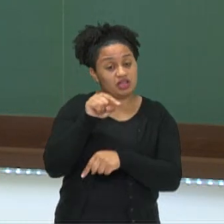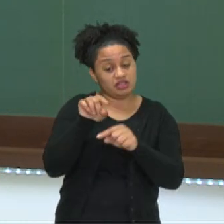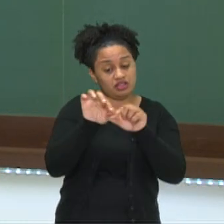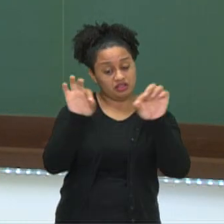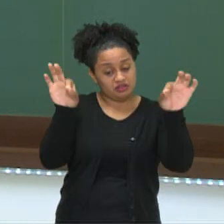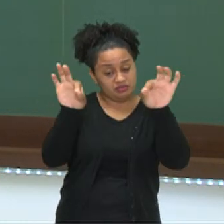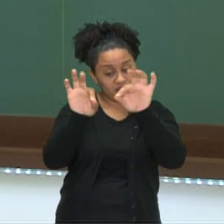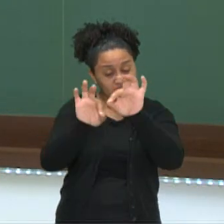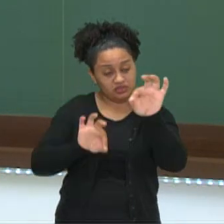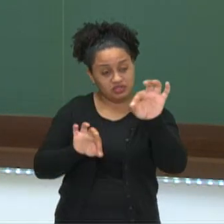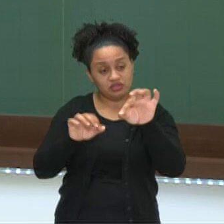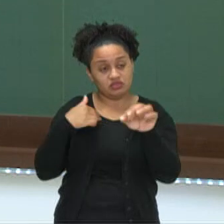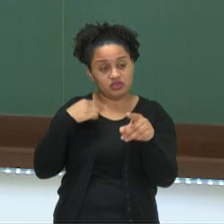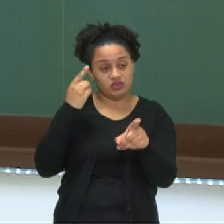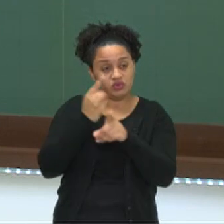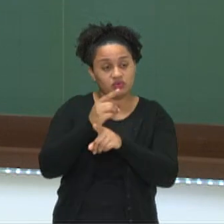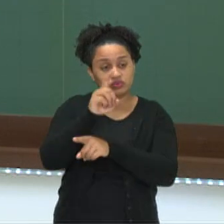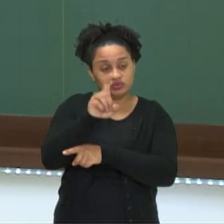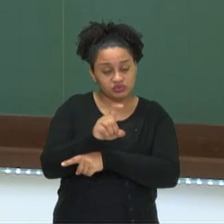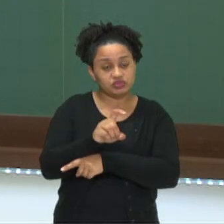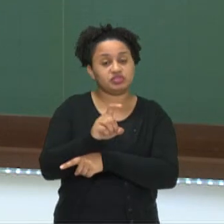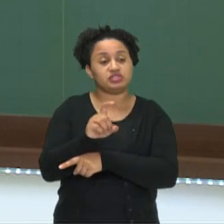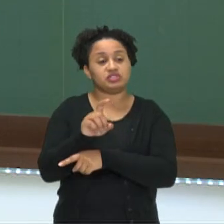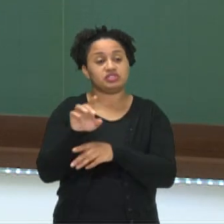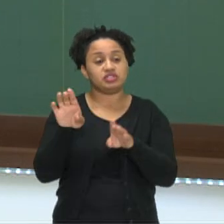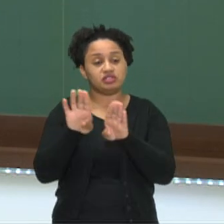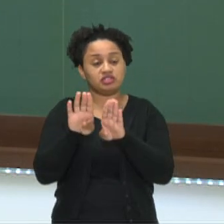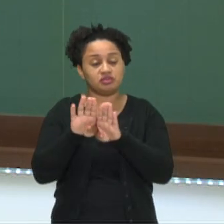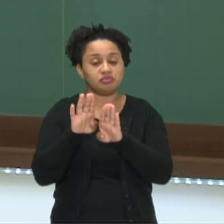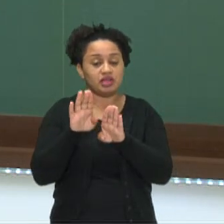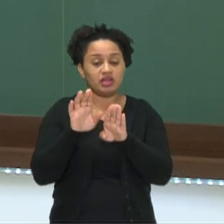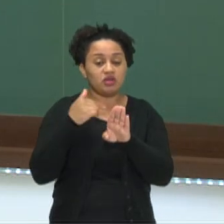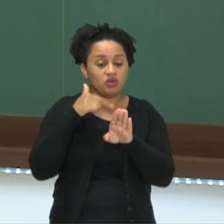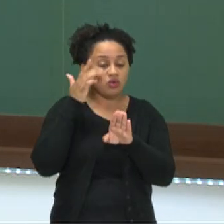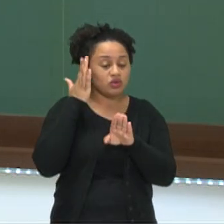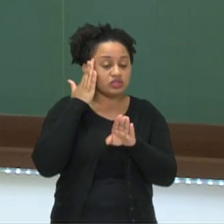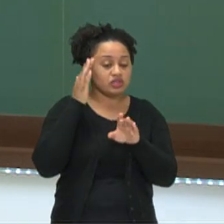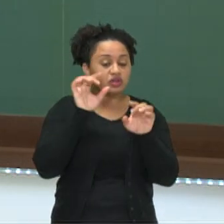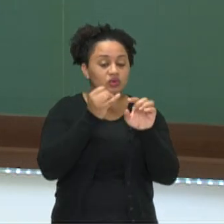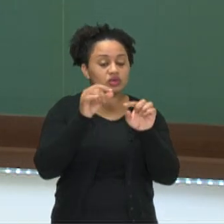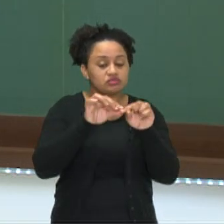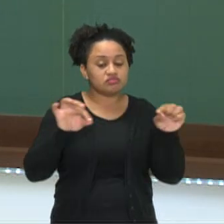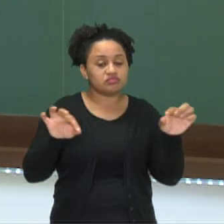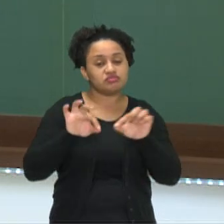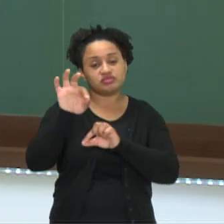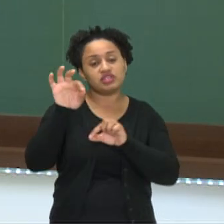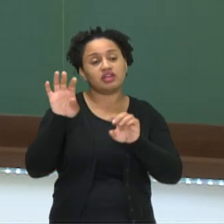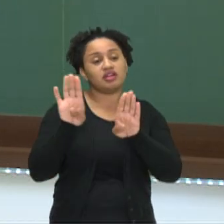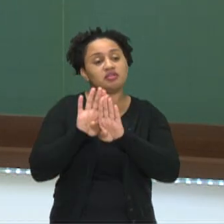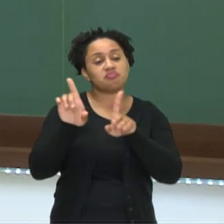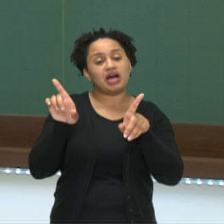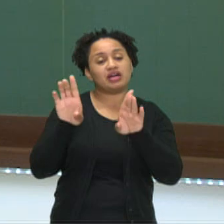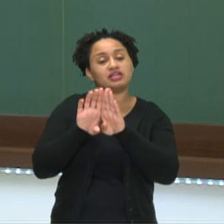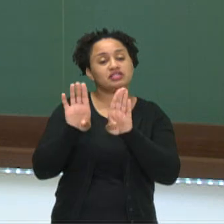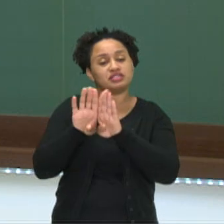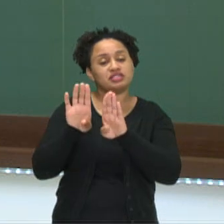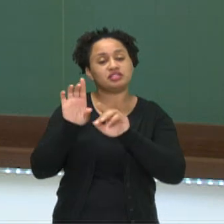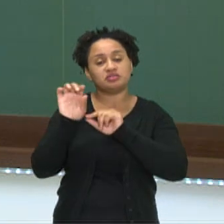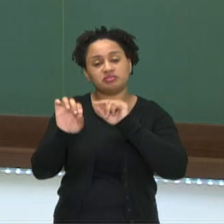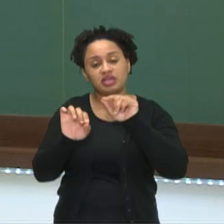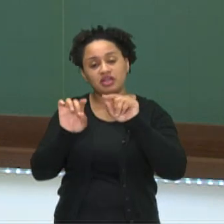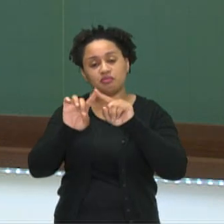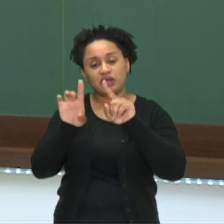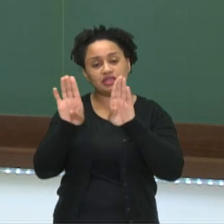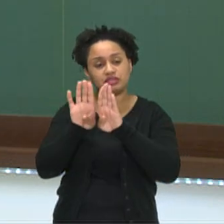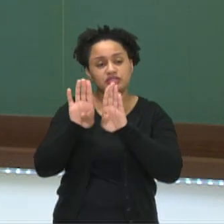encontro essa dimensão e também encontro a lateral do terreno. Então, tudo está preso, vinculado ao fato de eu encontrar o